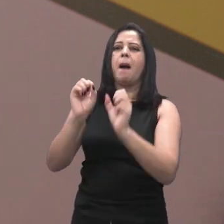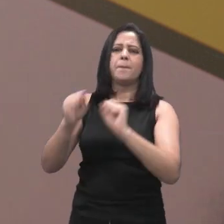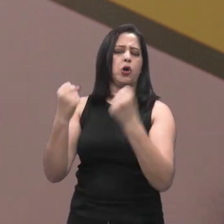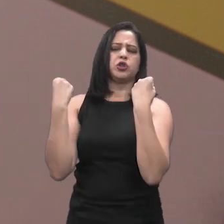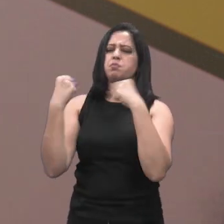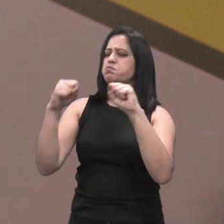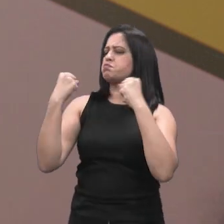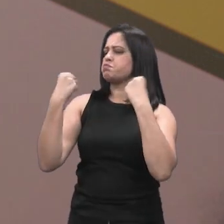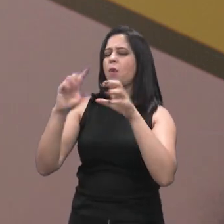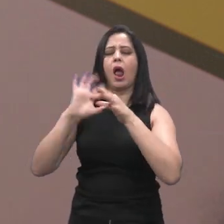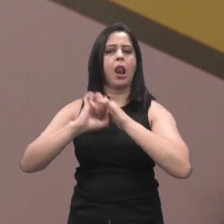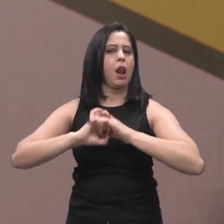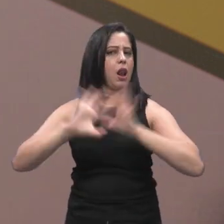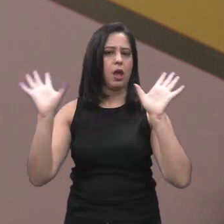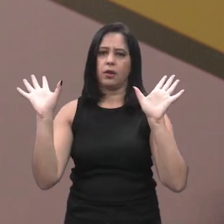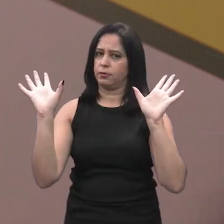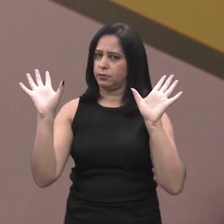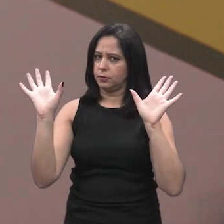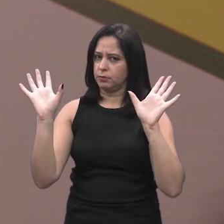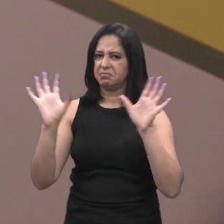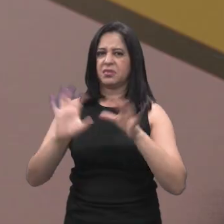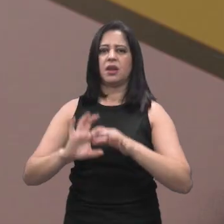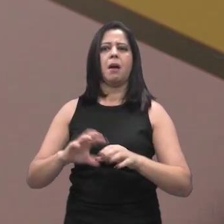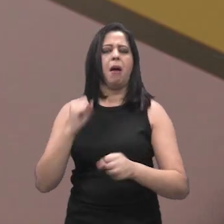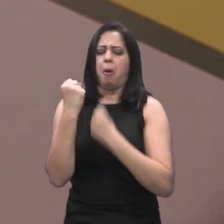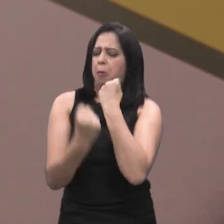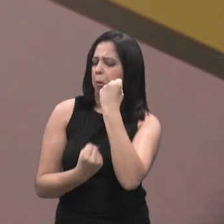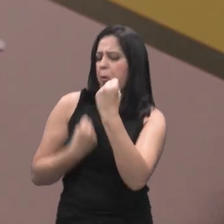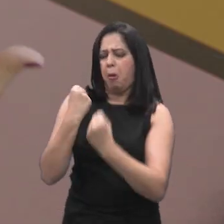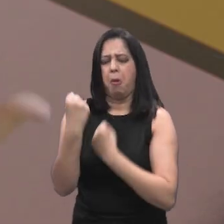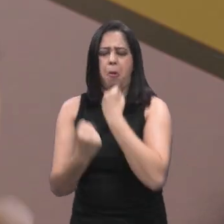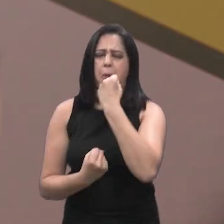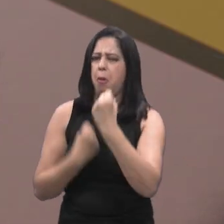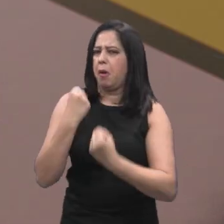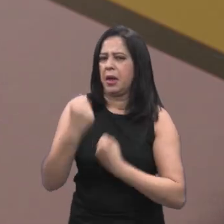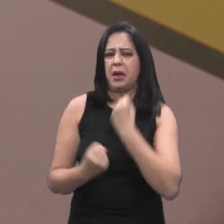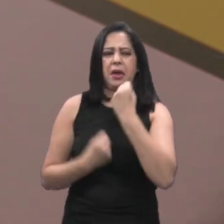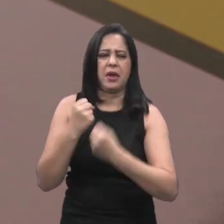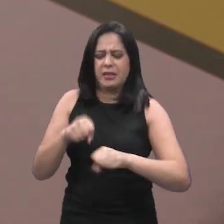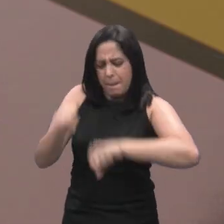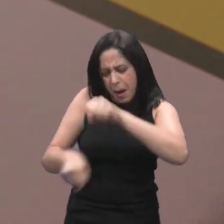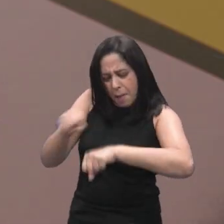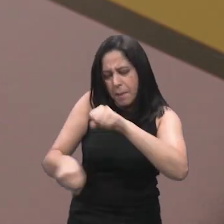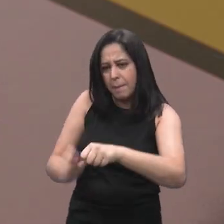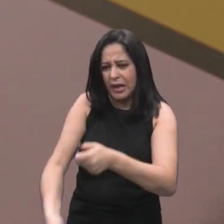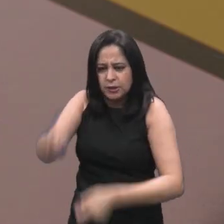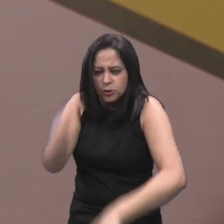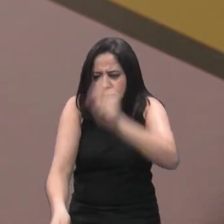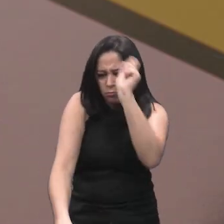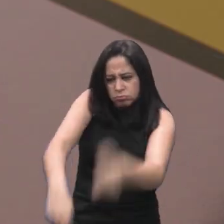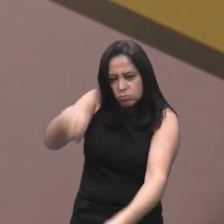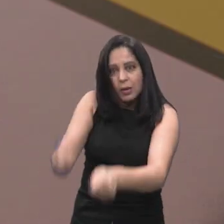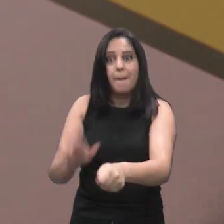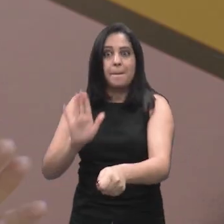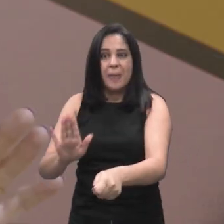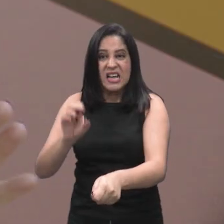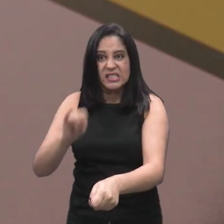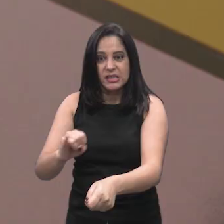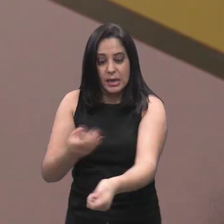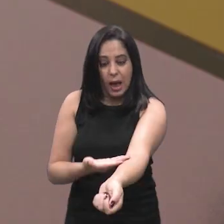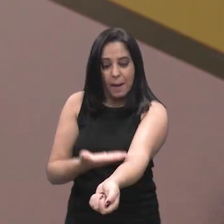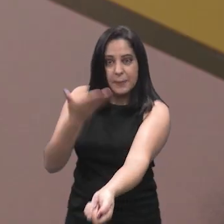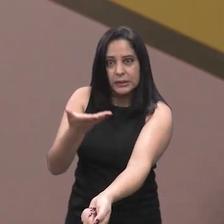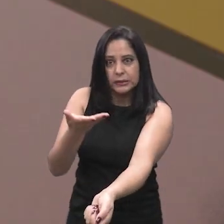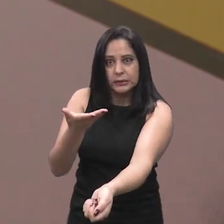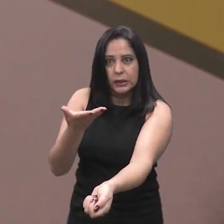crossfit, corrida, triatlon. Agora, se a pressão estiver descontrolada, o ideal é começar por uma caminhada